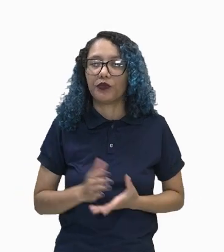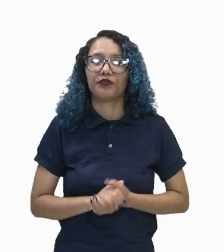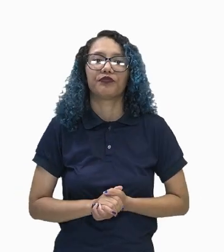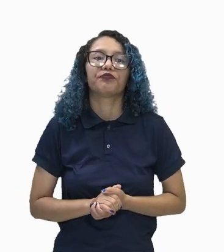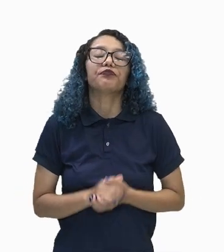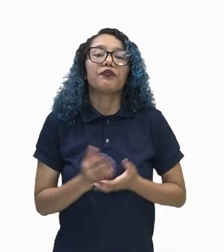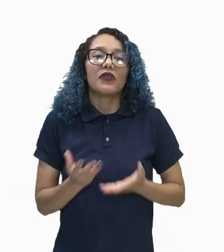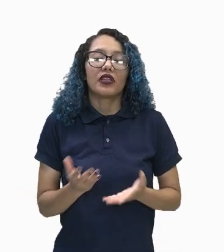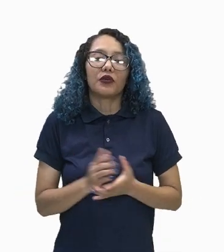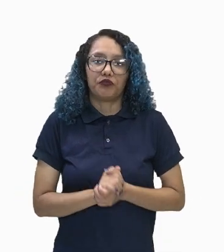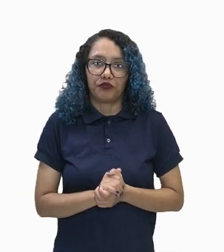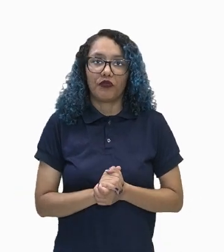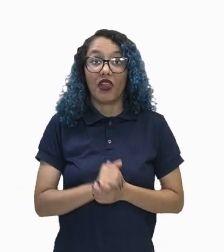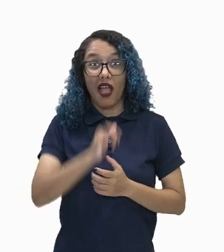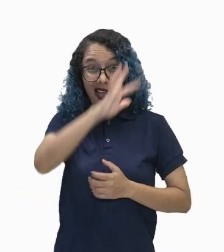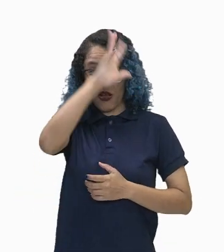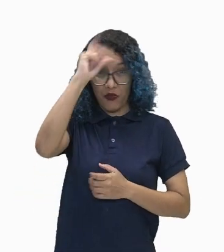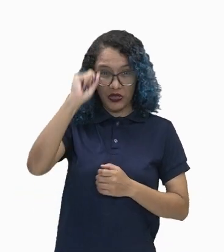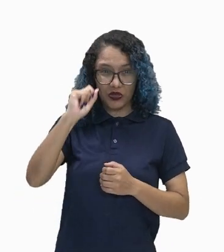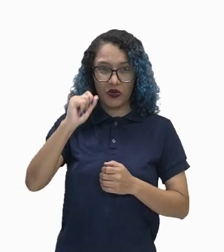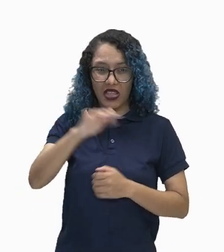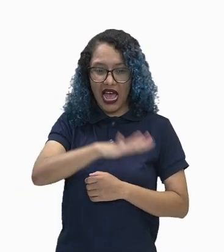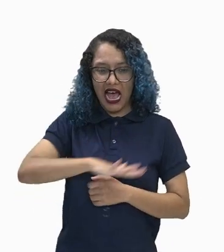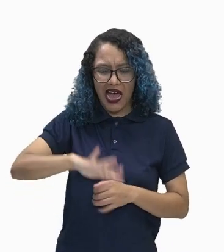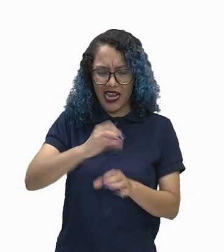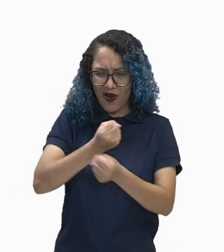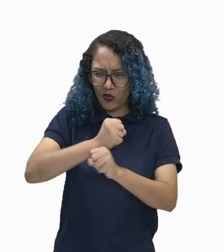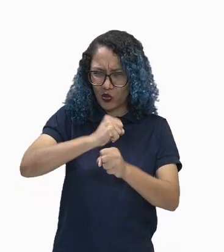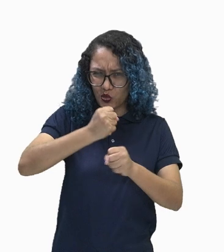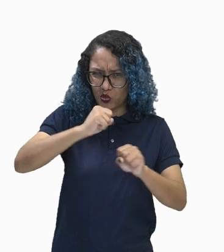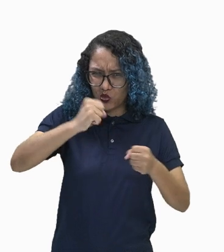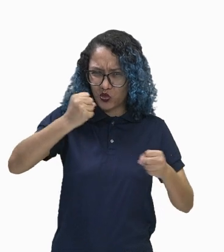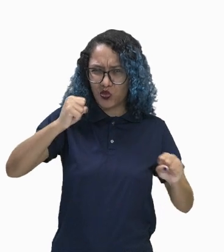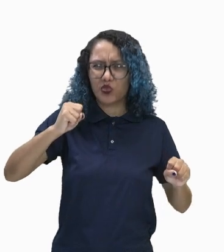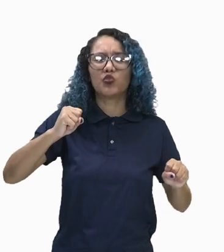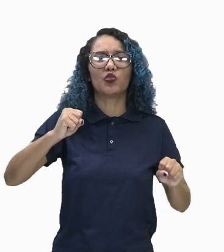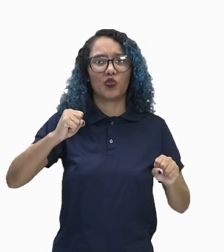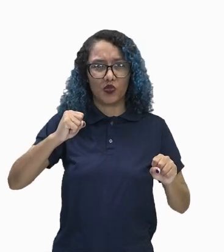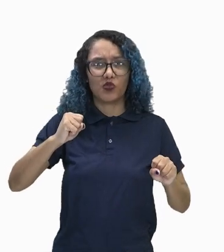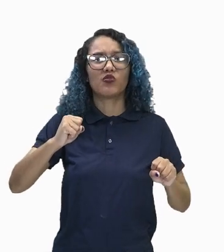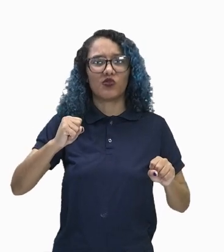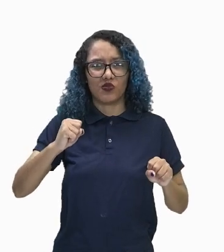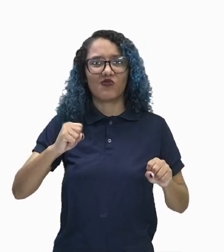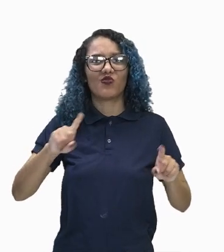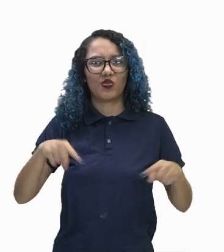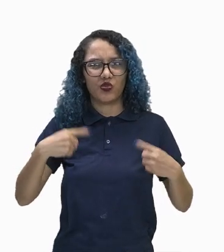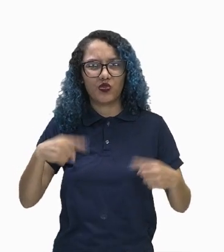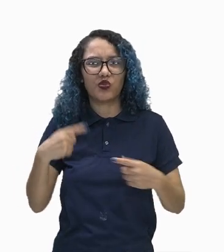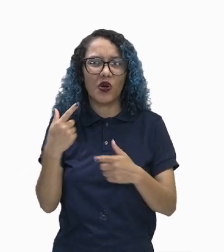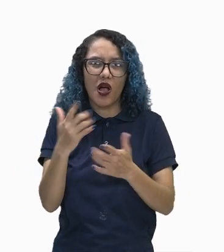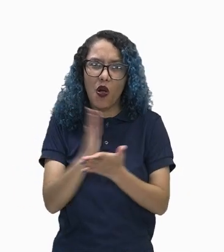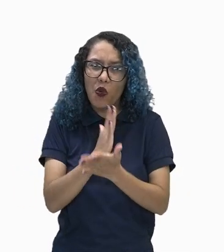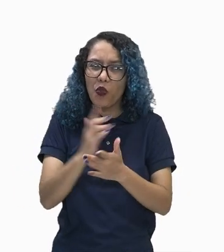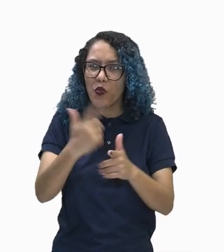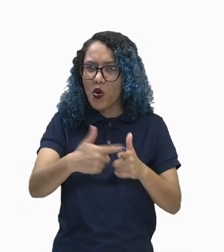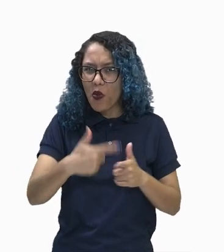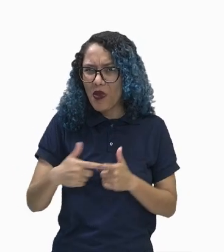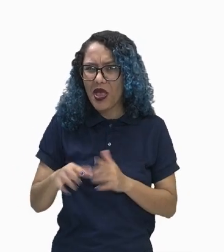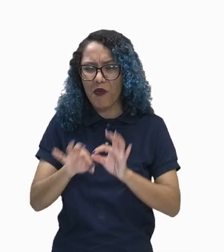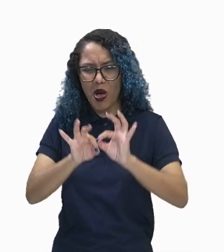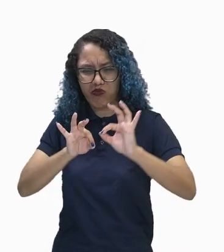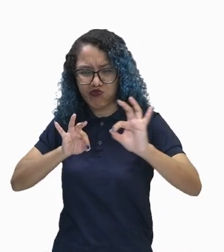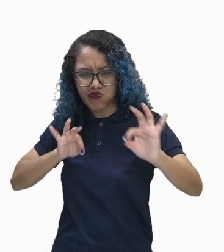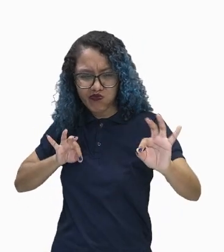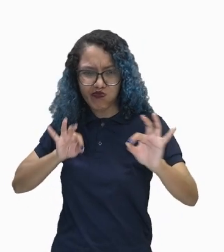por sua extensão territorial, enfrenta, né, desafios de logística,